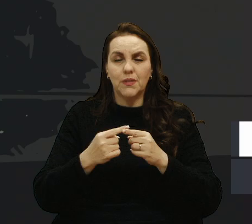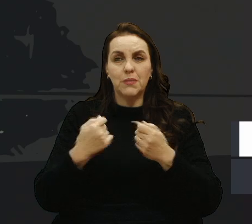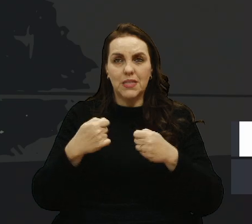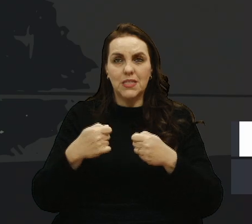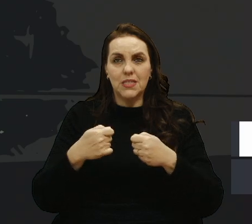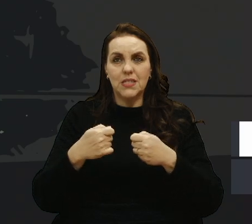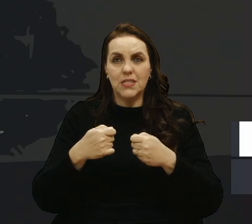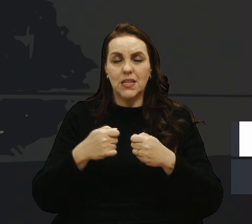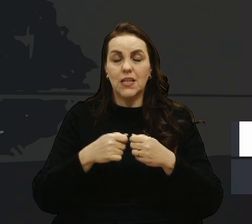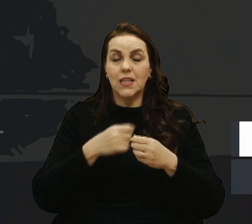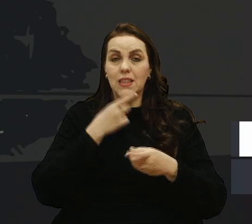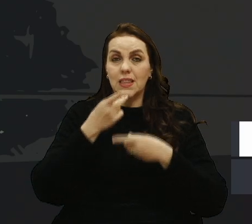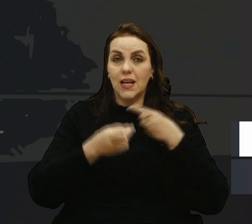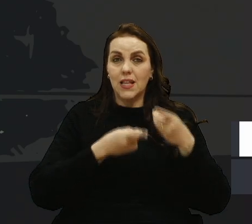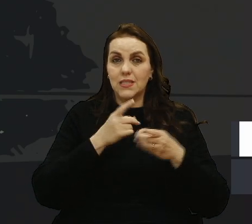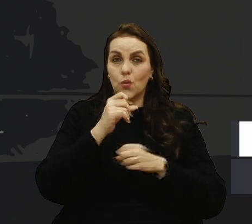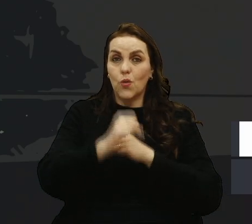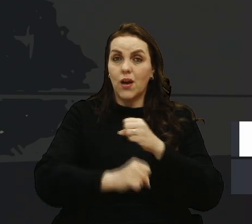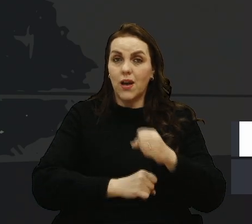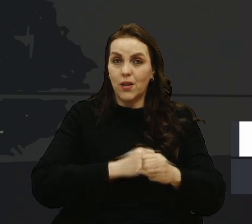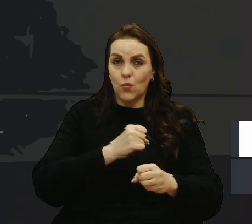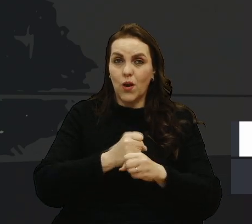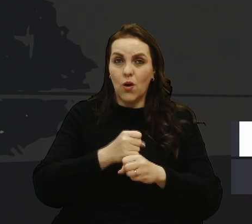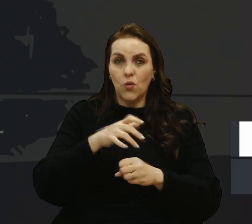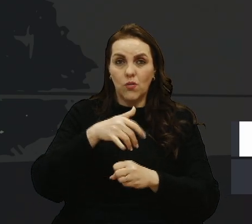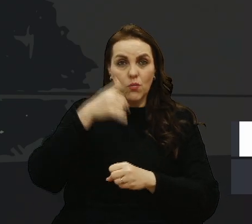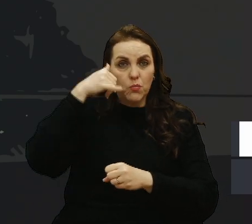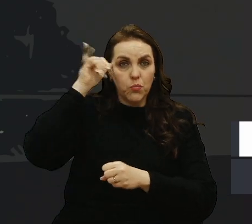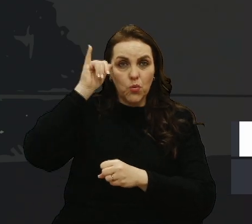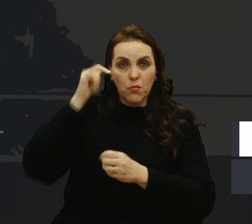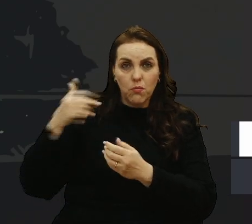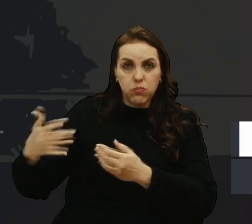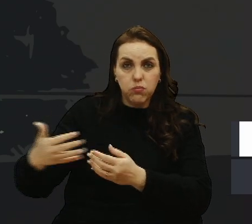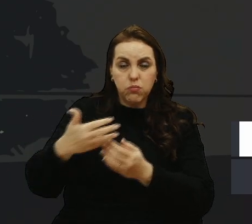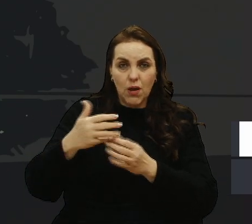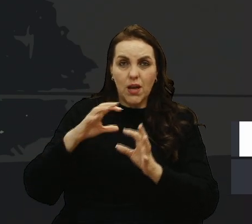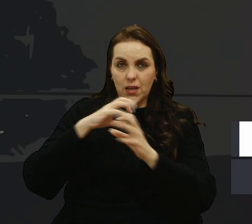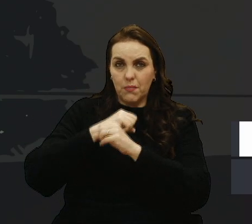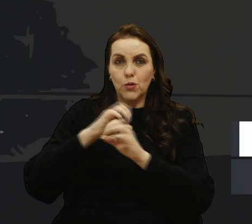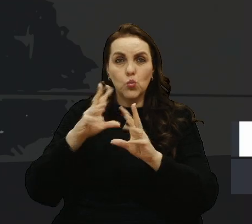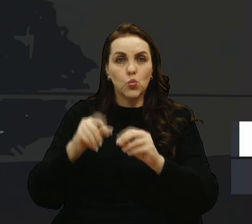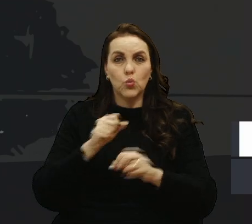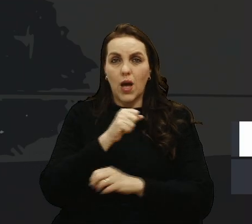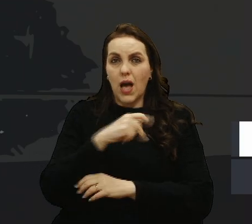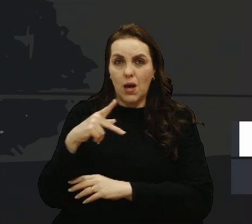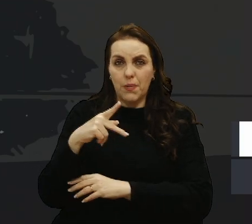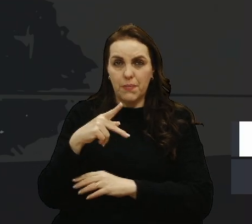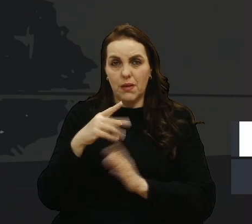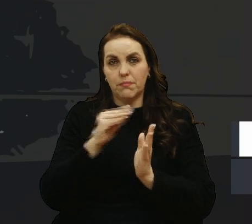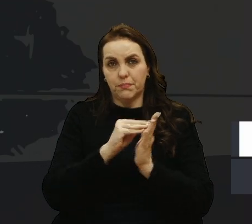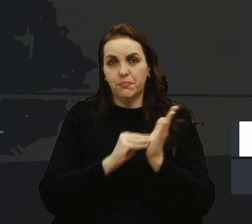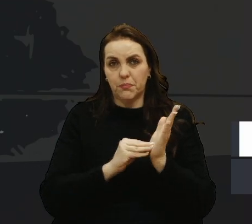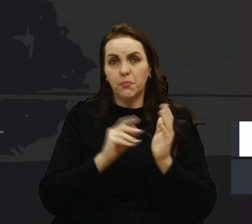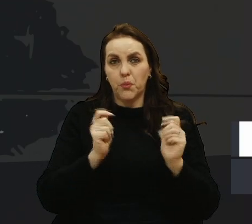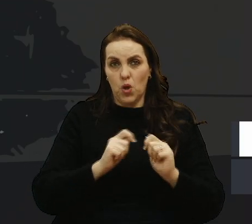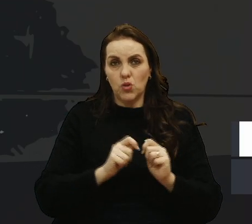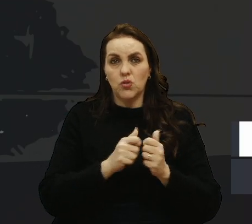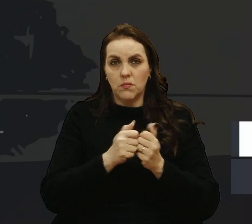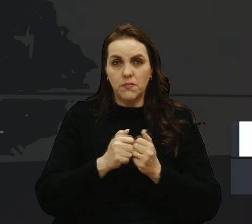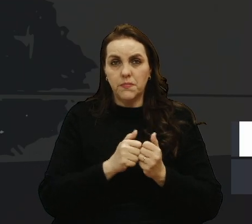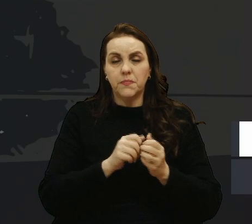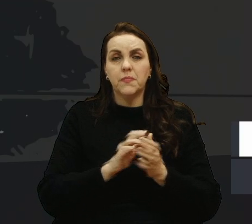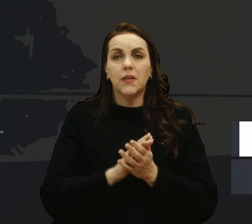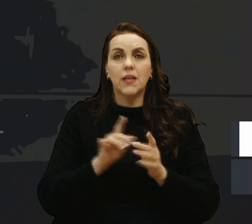anual de rebanho, que tu pode fazer agora também tudo via aplicativo. E também nós estamos falando também sobre